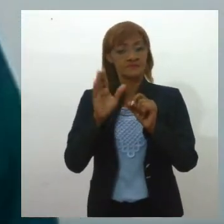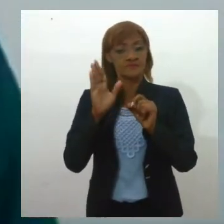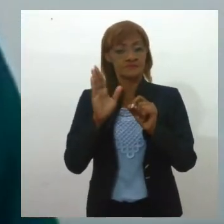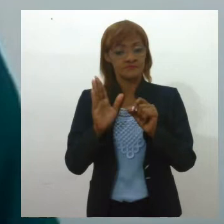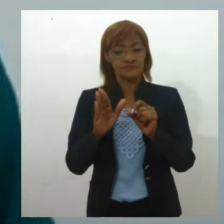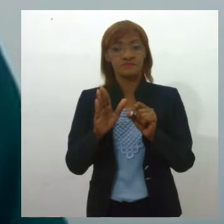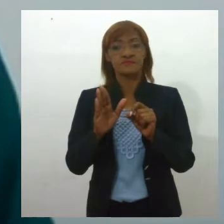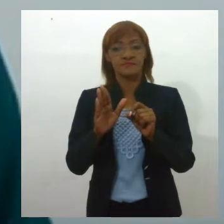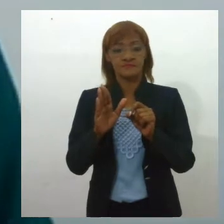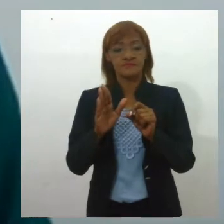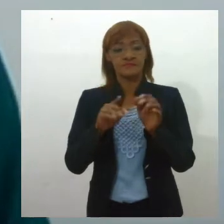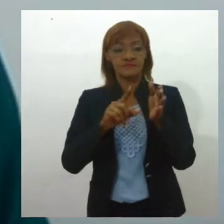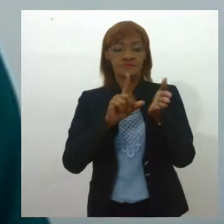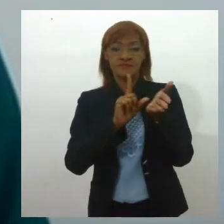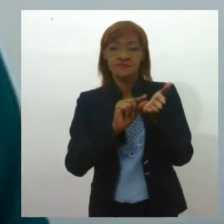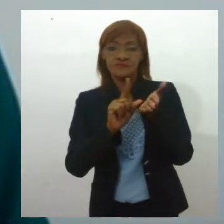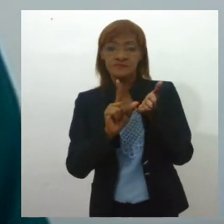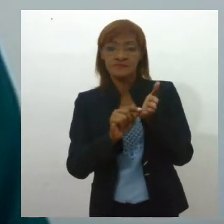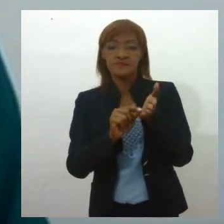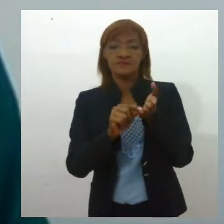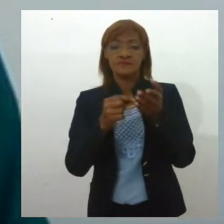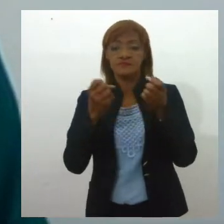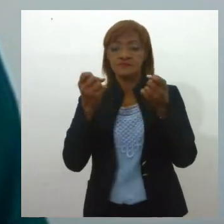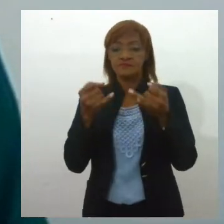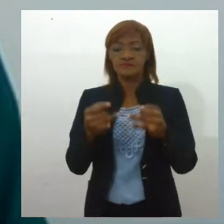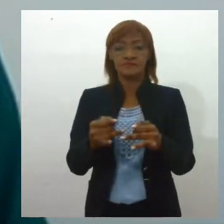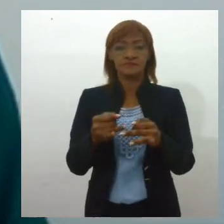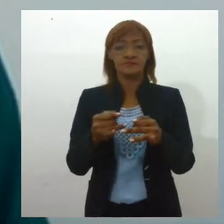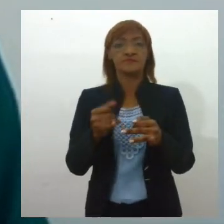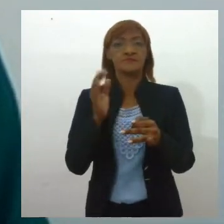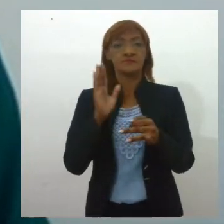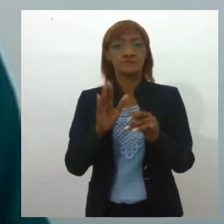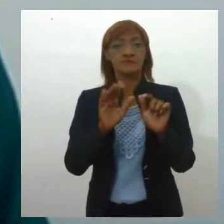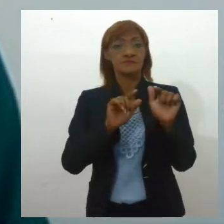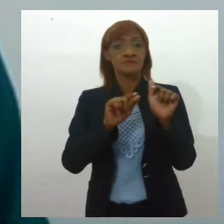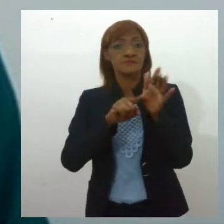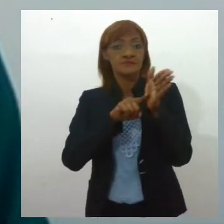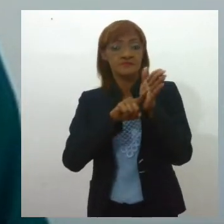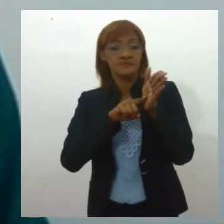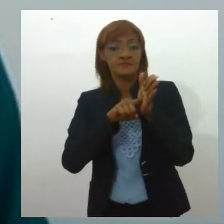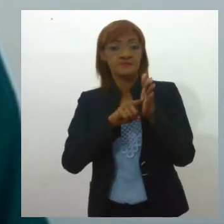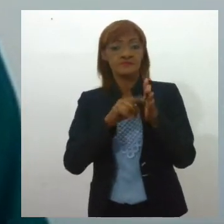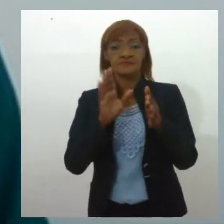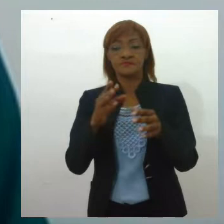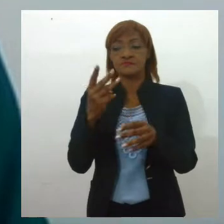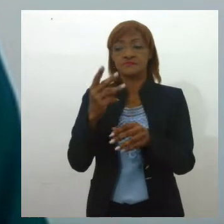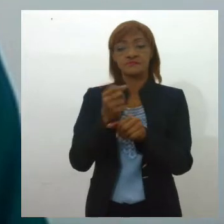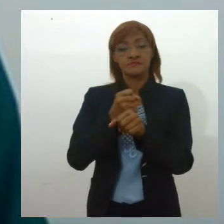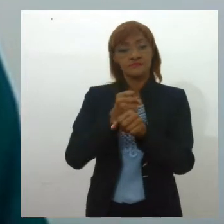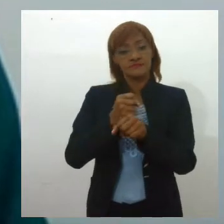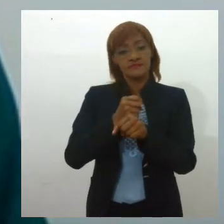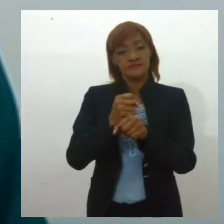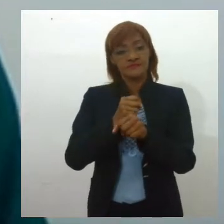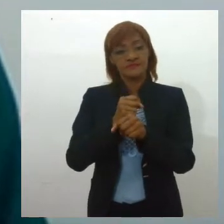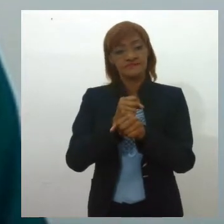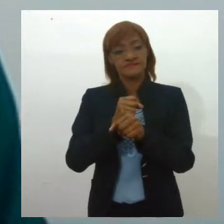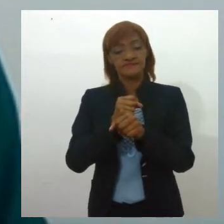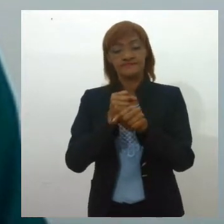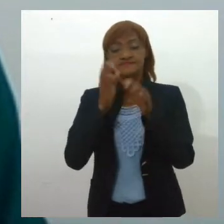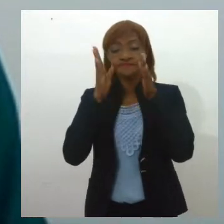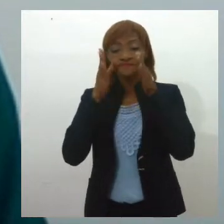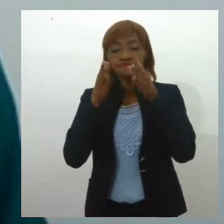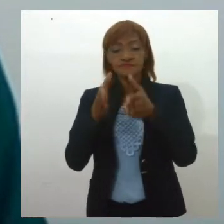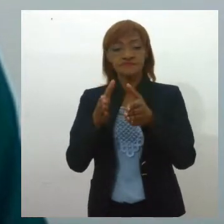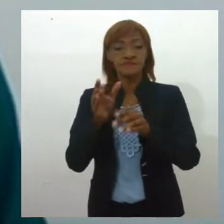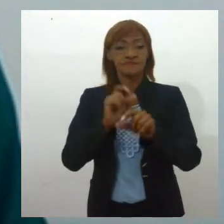falam sobre o nosso trabalho aí desses últimos 3 anos. Nosso foco principal é a sustentabilidade hídrica